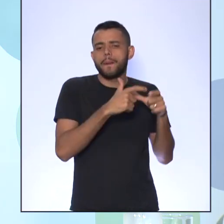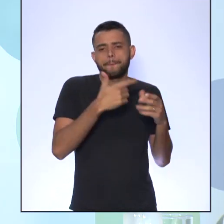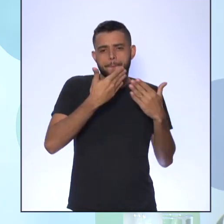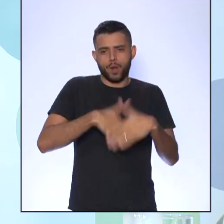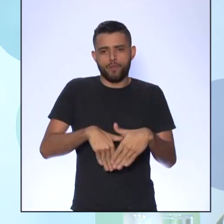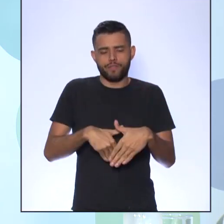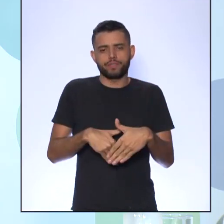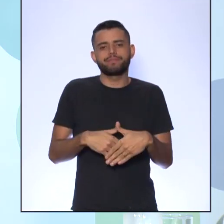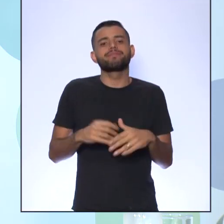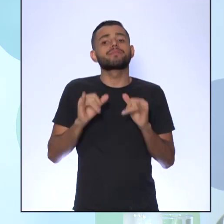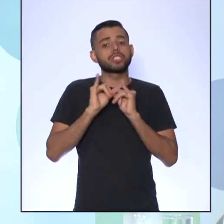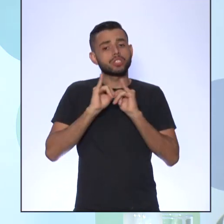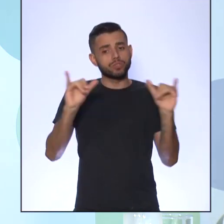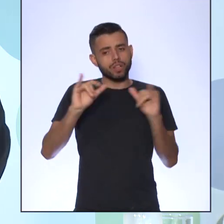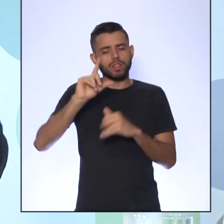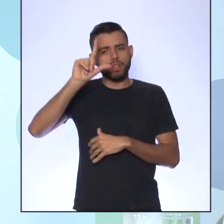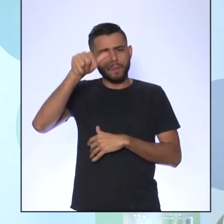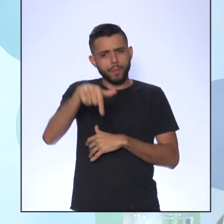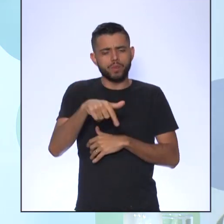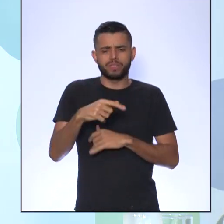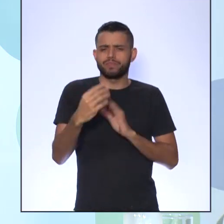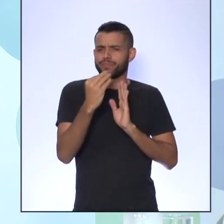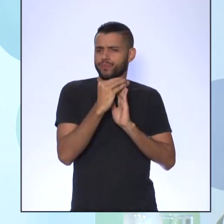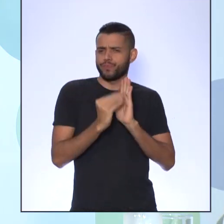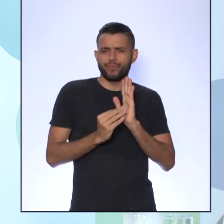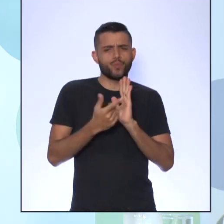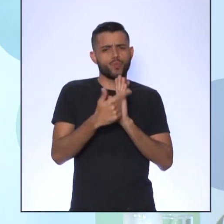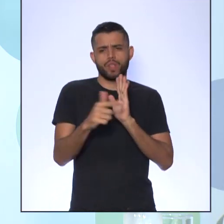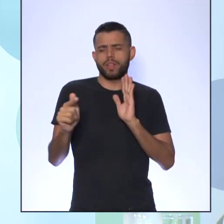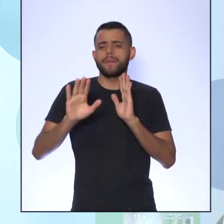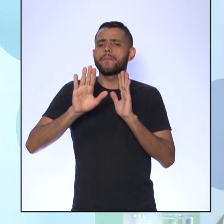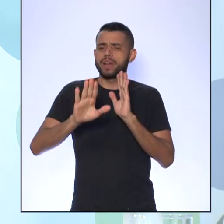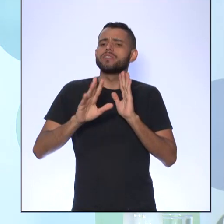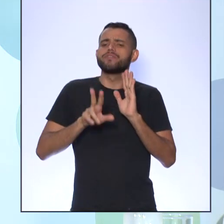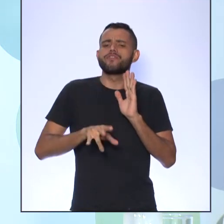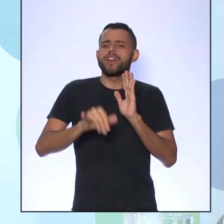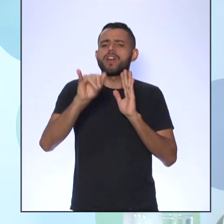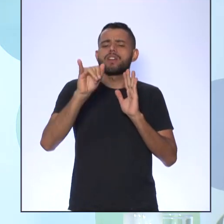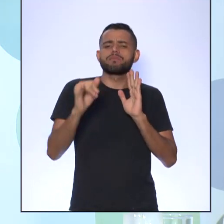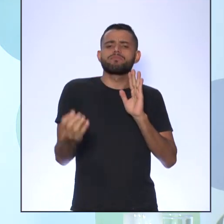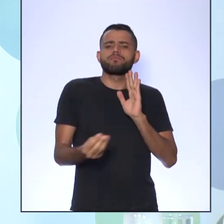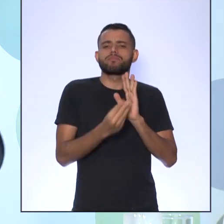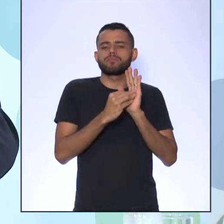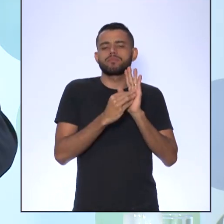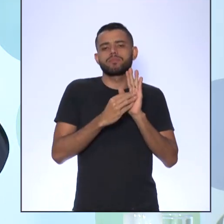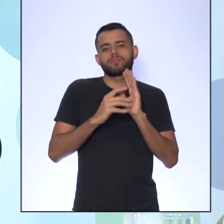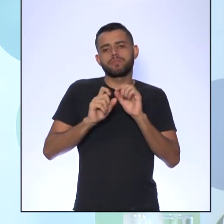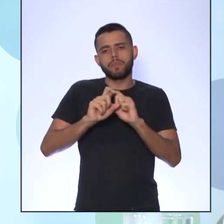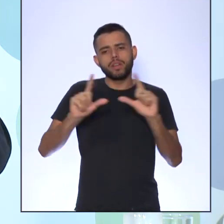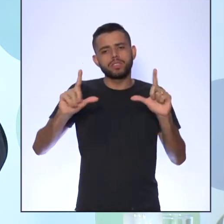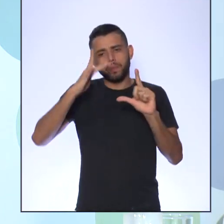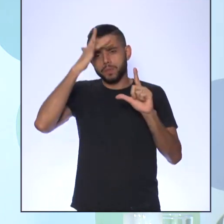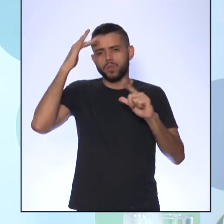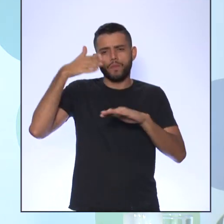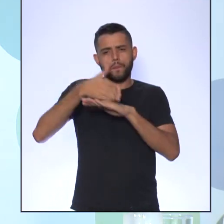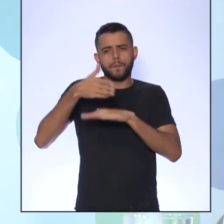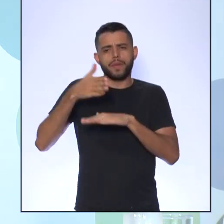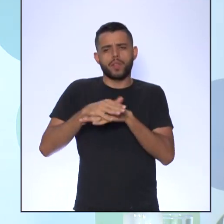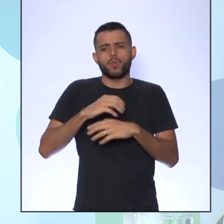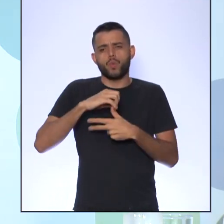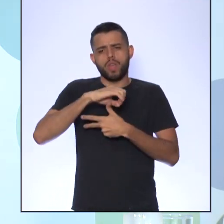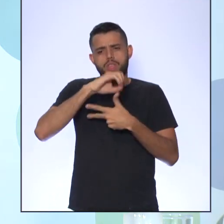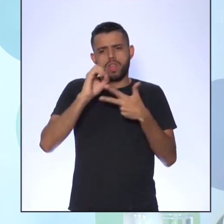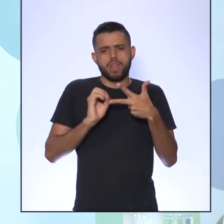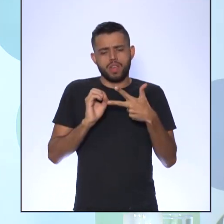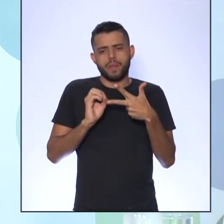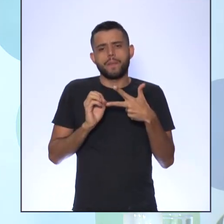são divulgados posteriormente, não aparece no edital, mas aparecerá depois, posteriormente, ali na página do participante do Enem, a mesma página